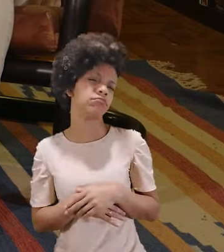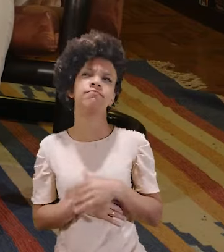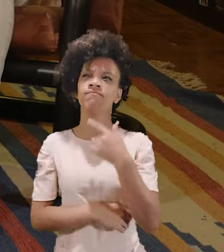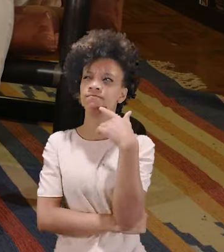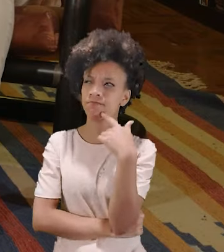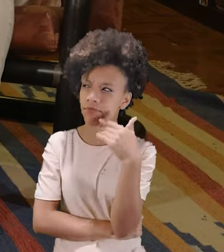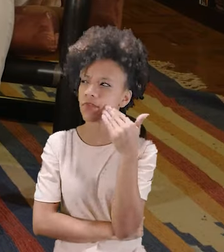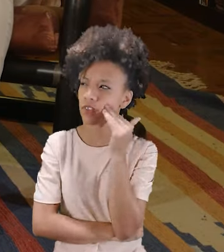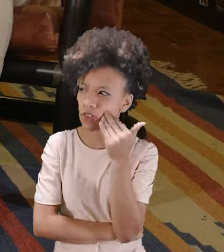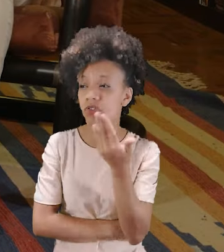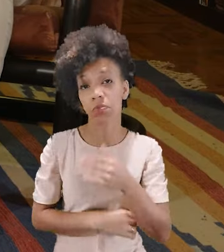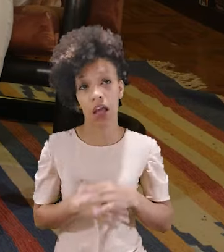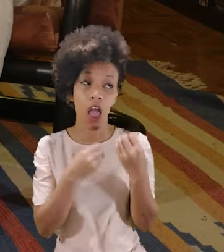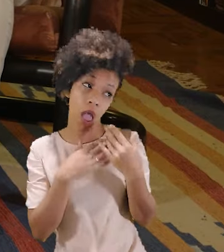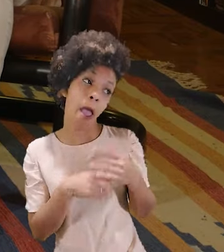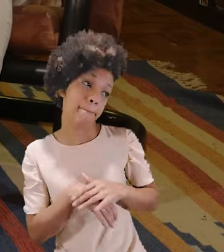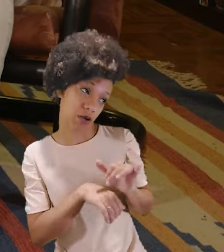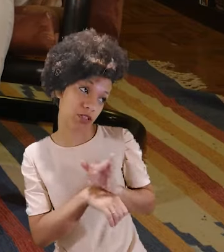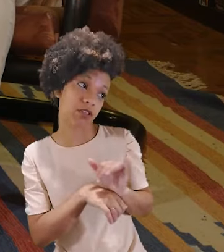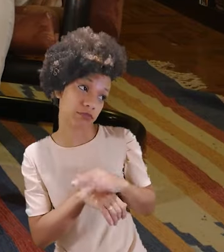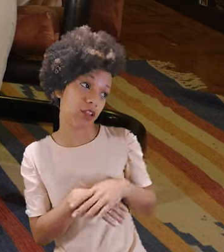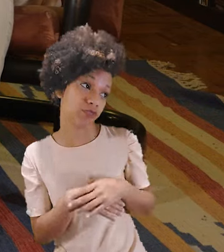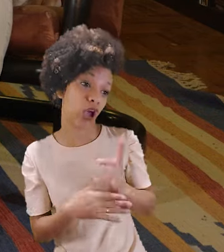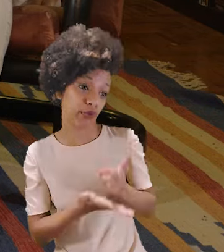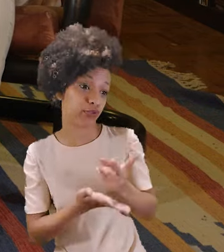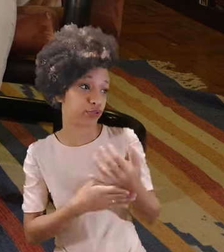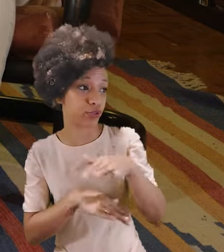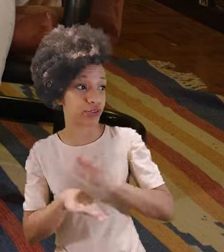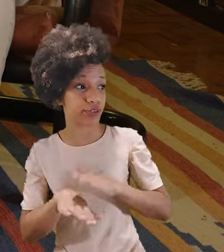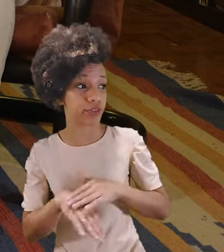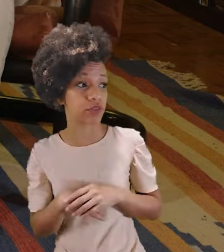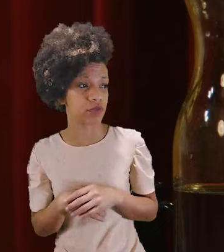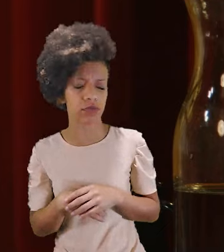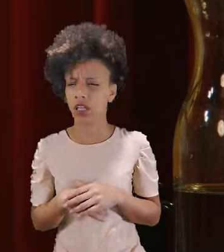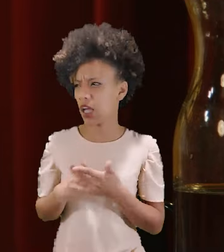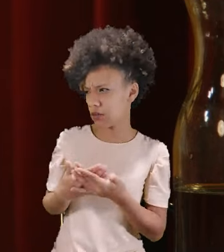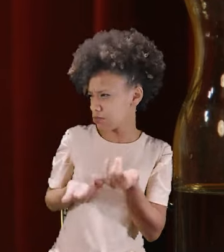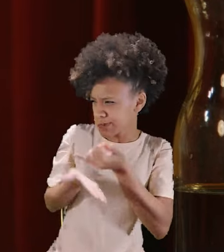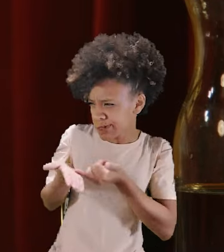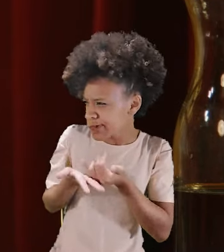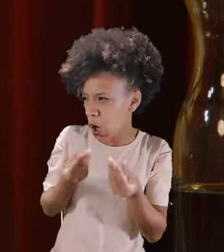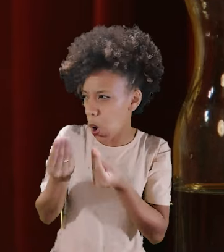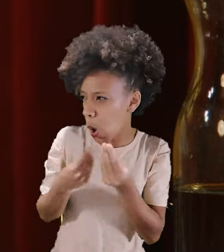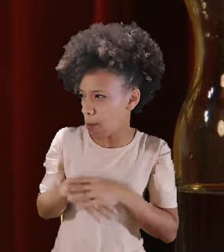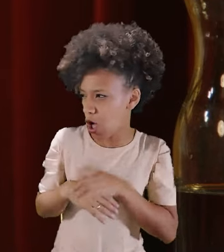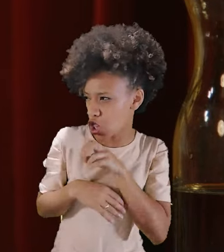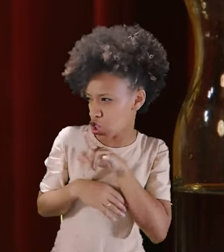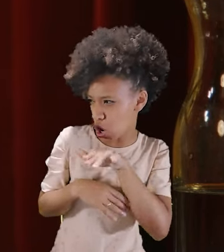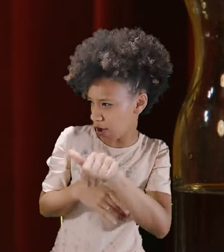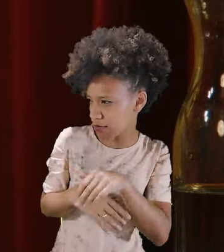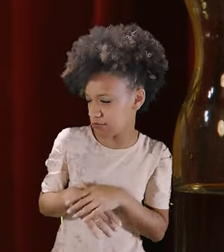entendi entendi que a gente tem um bom negócio que eu tava eu já tô aqui os caras estão fazendo sair caramba drogas como é que funciona